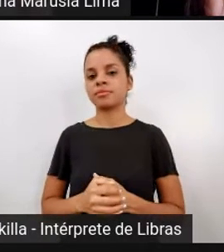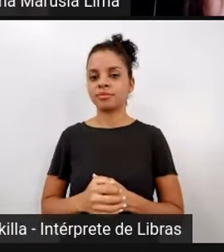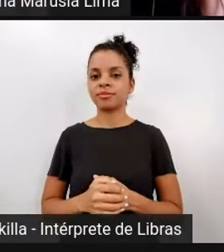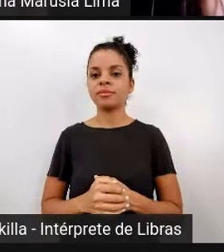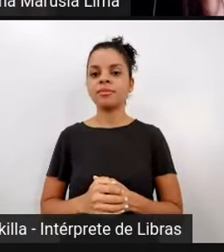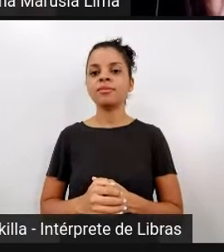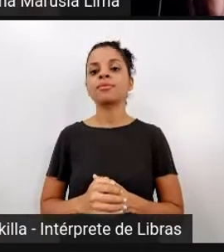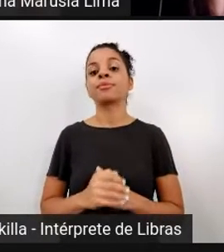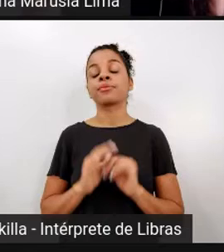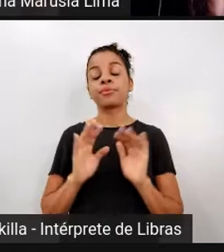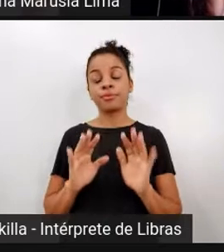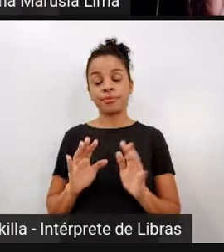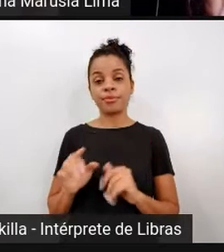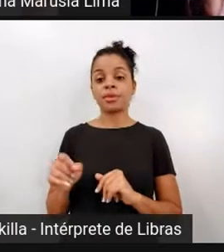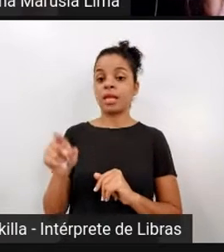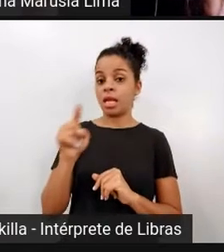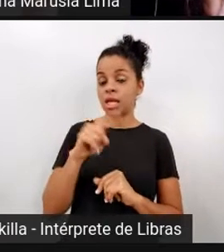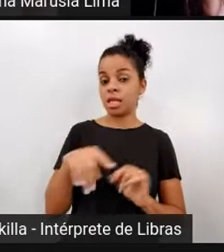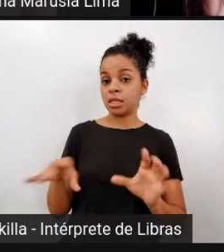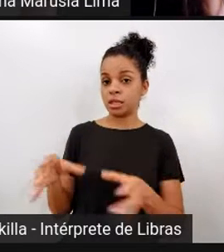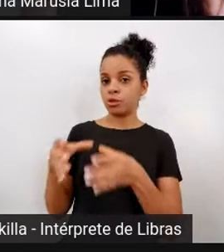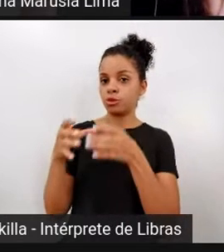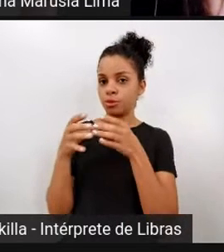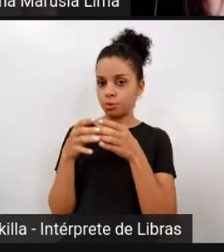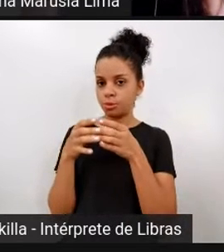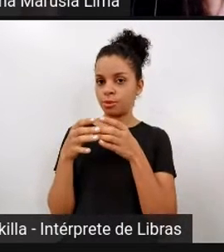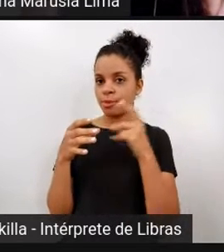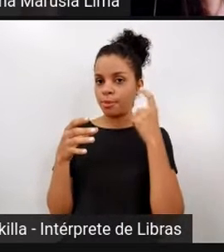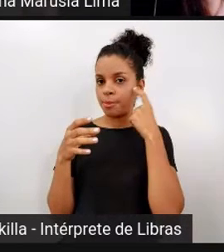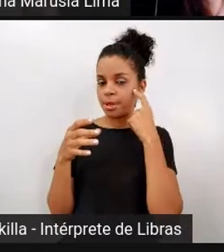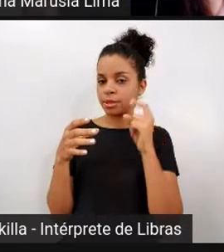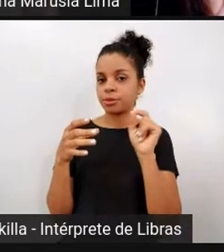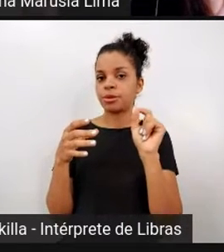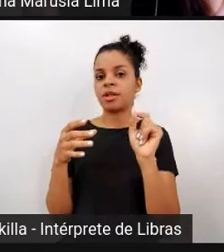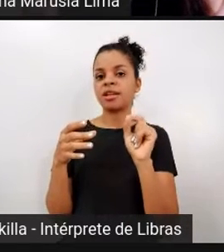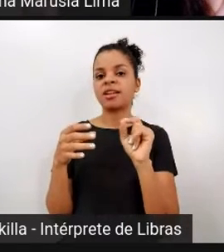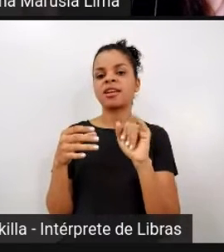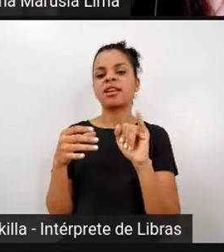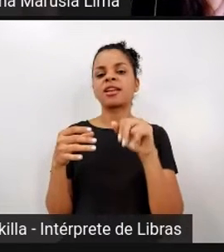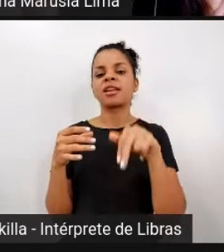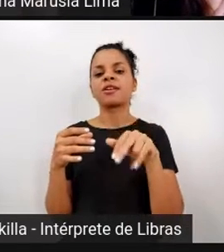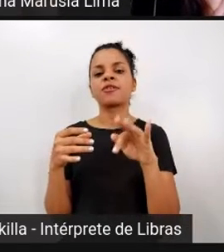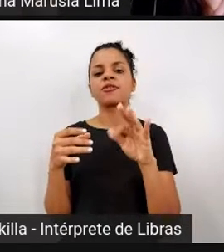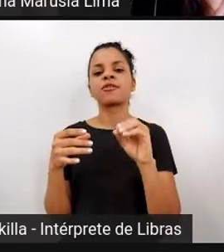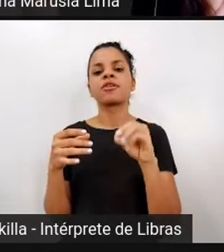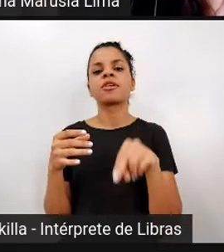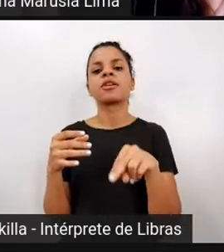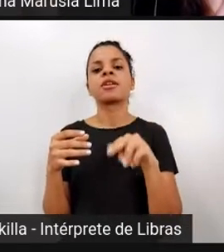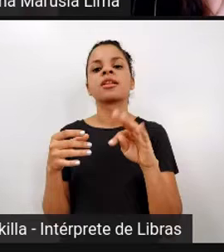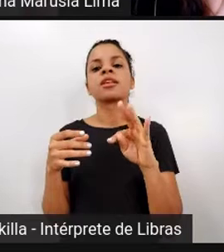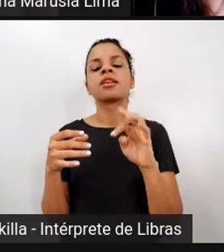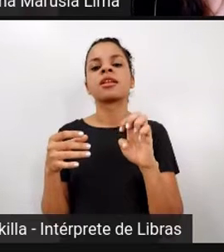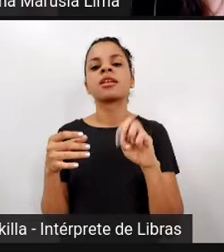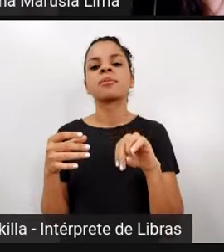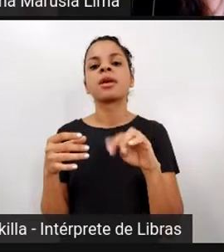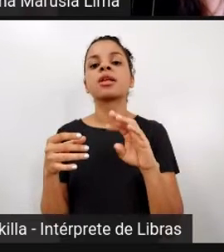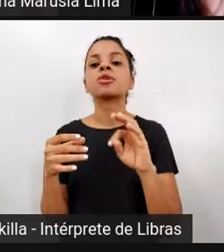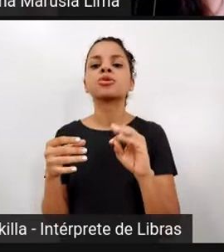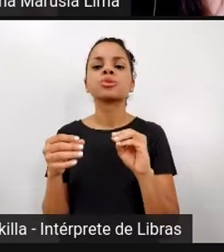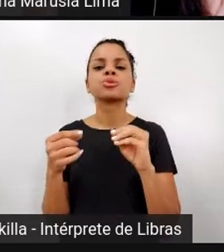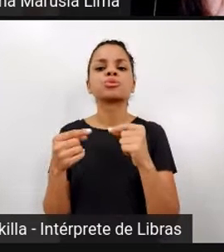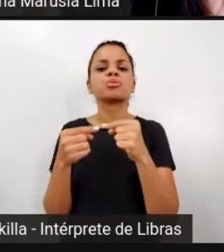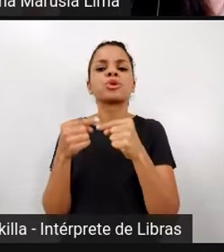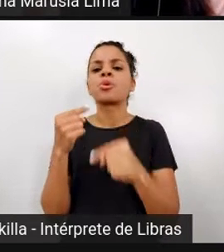autores diziam que o infotenimento assim seria incompatível com as necessidades da democracia. Representaria